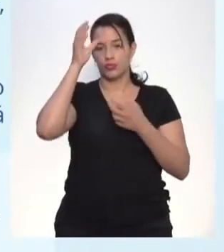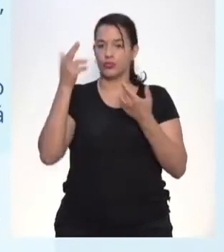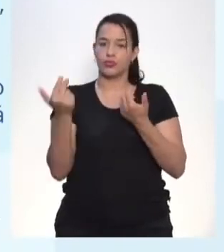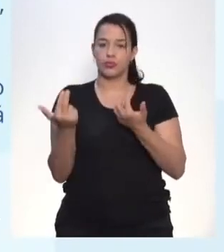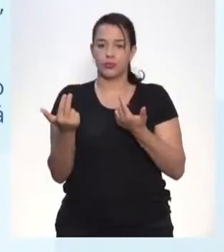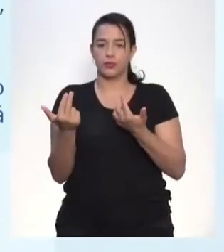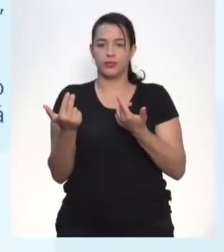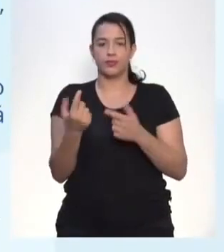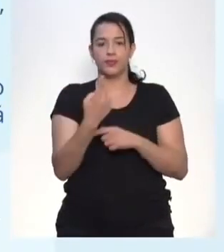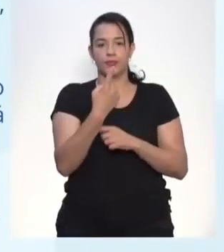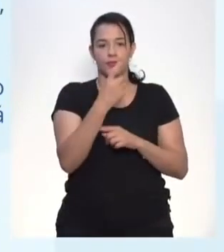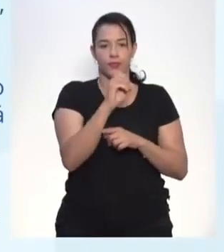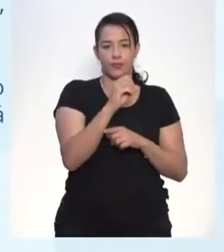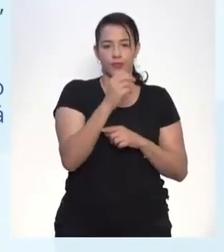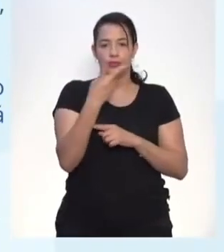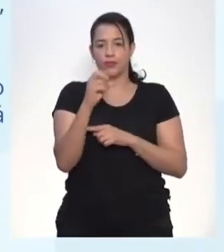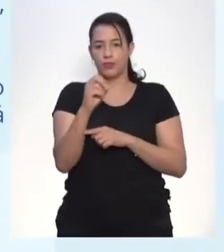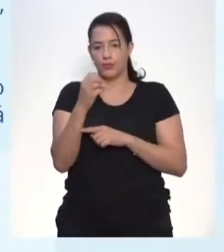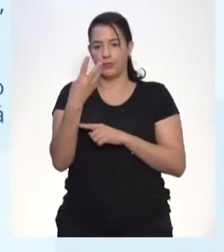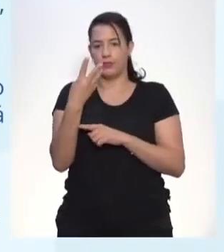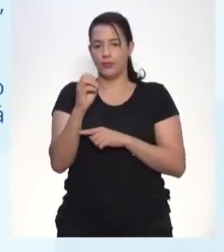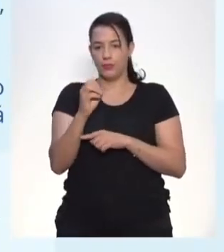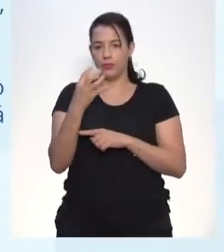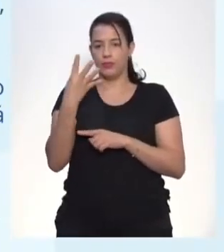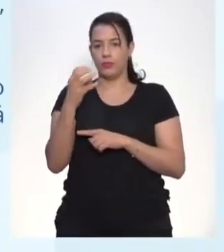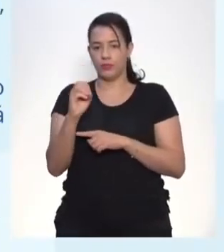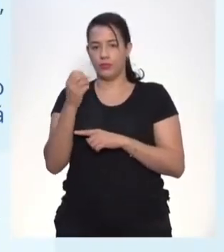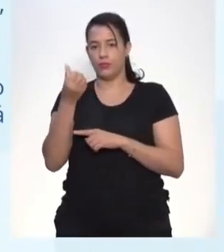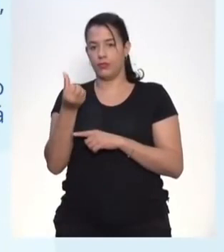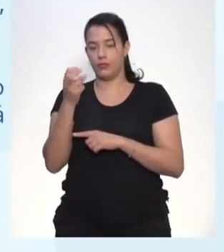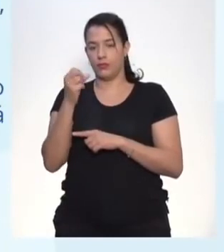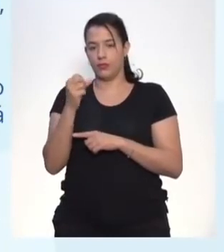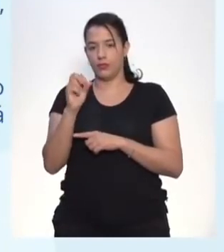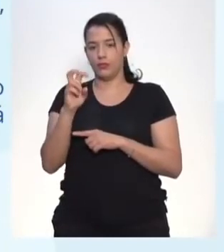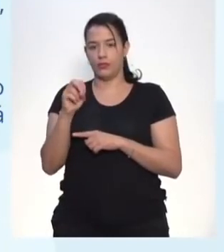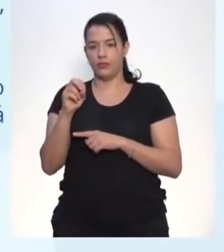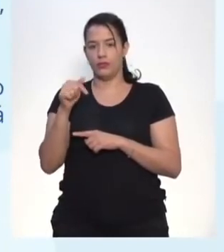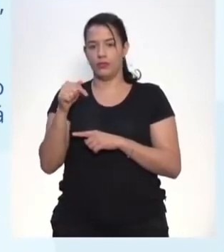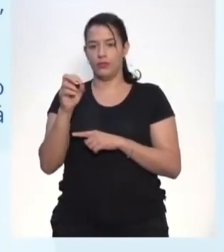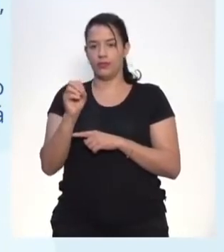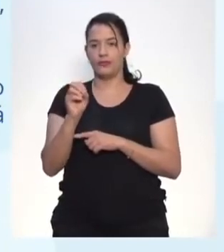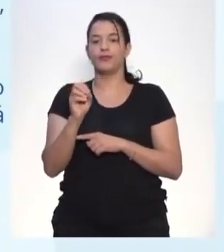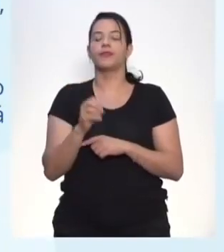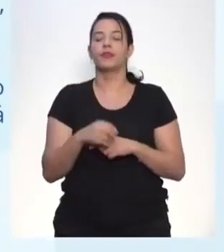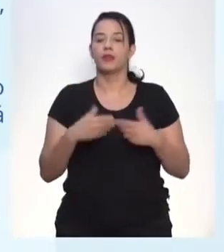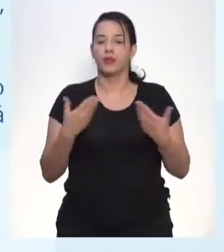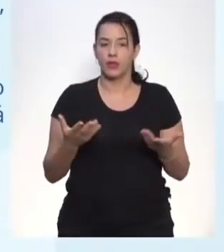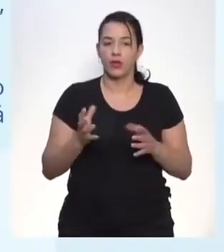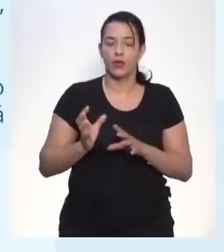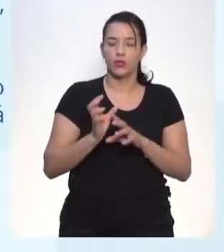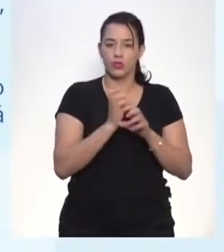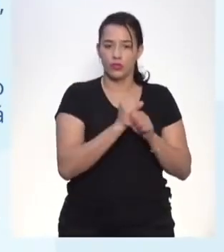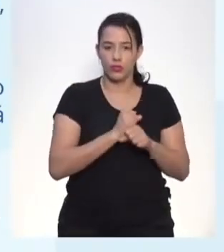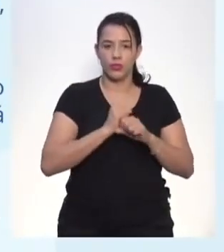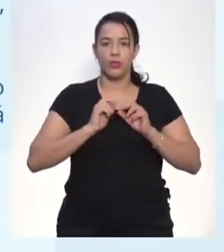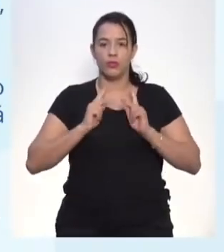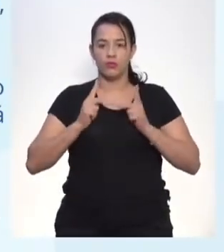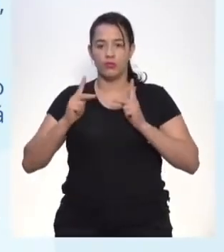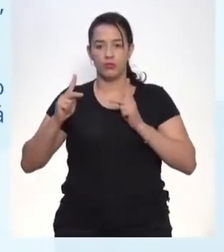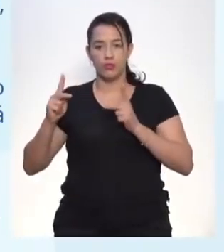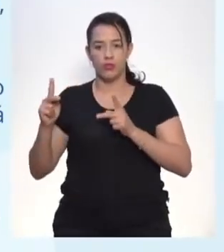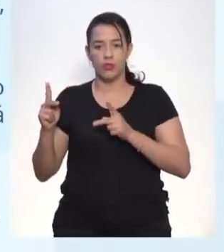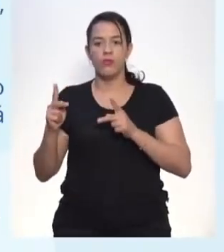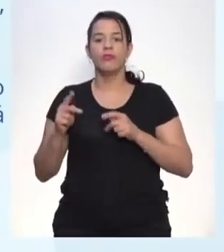ó, 10, 20, 30, 40. Ou seja, eu estou fazendo os múltiplos. E